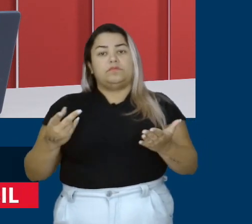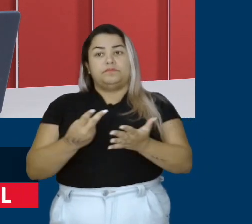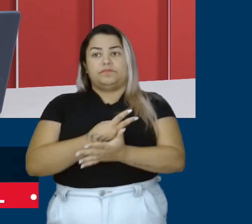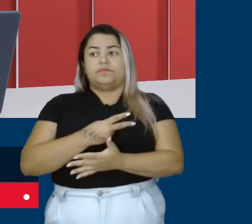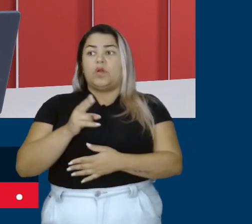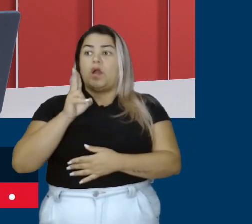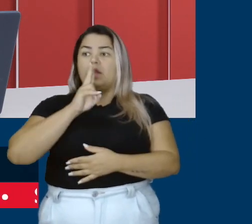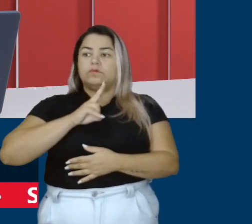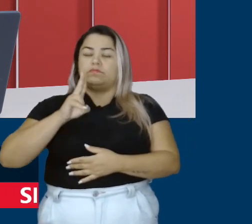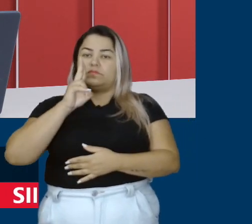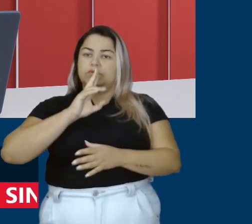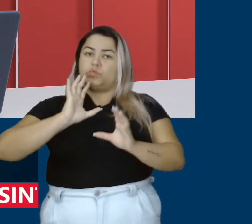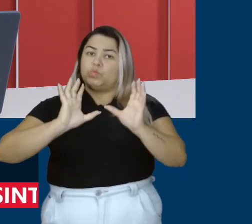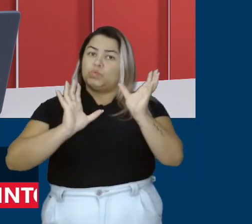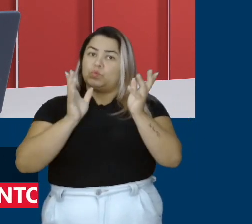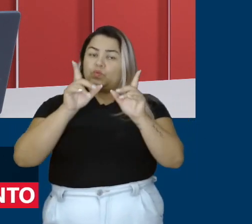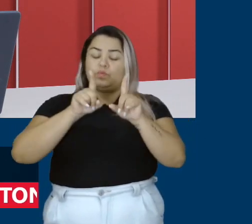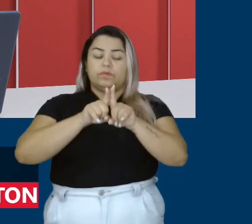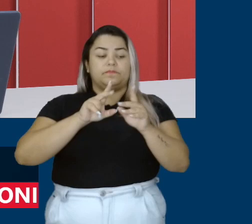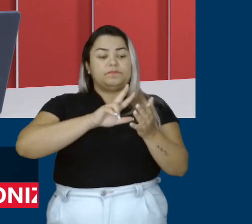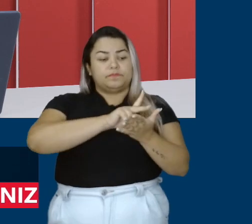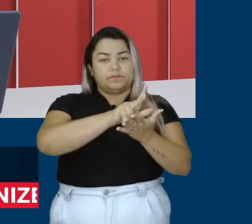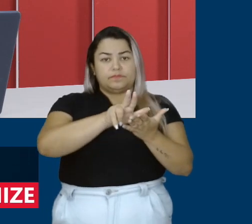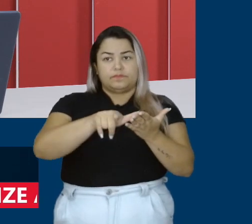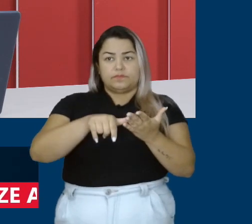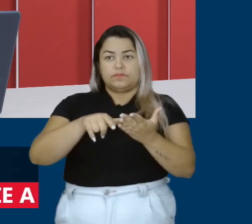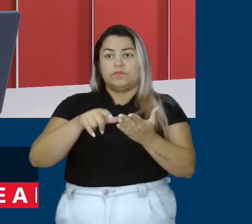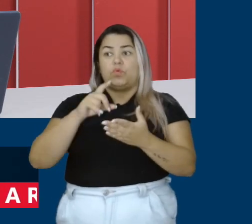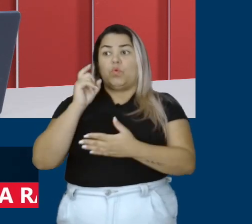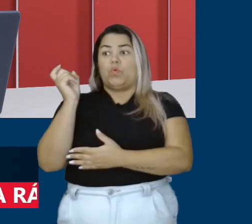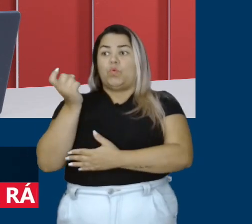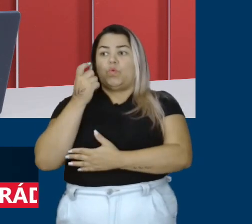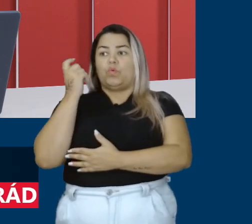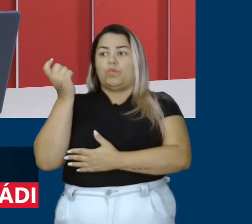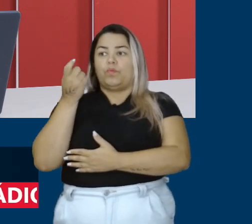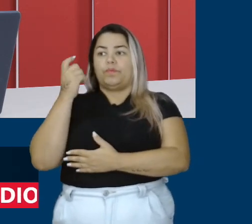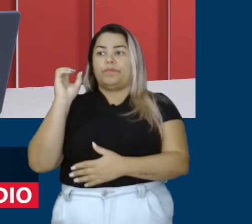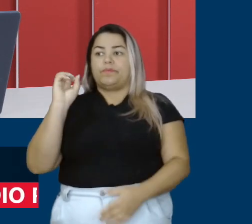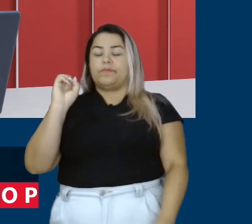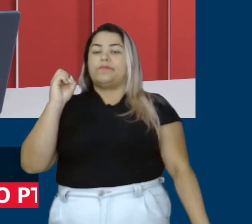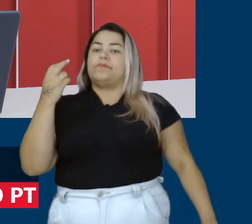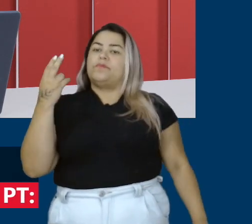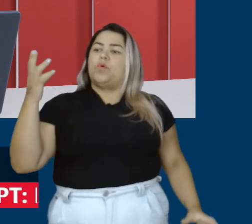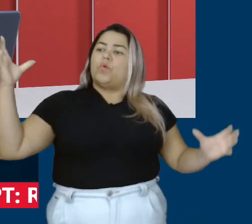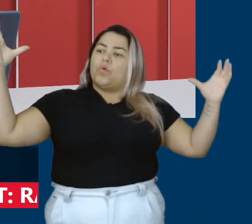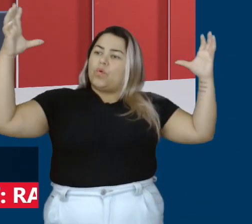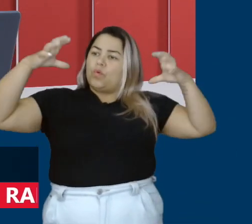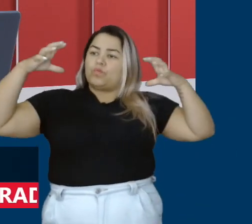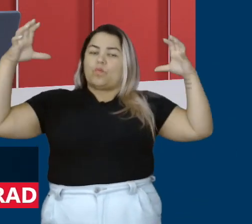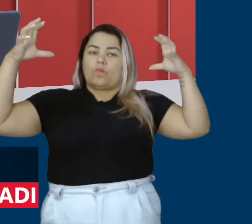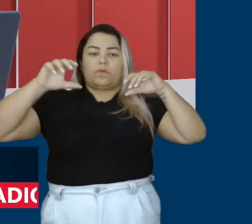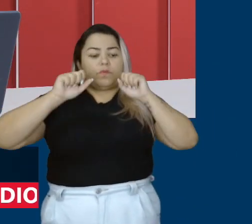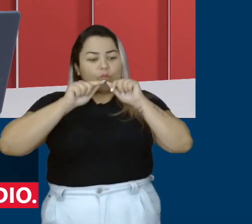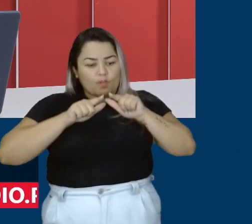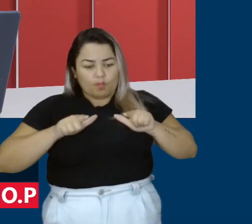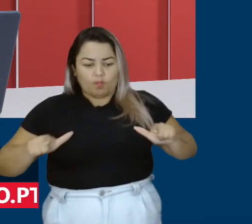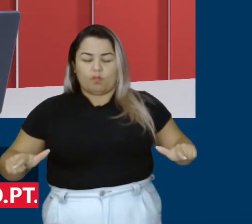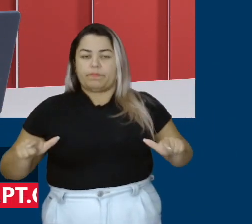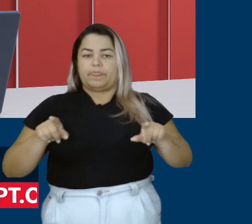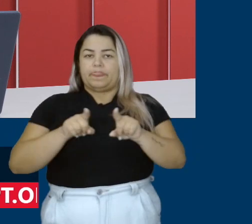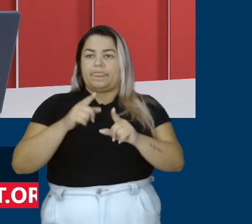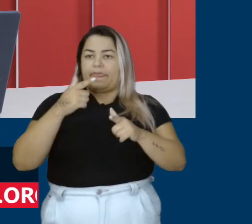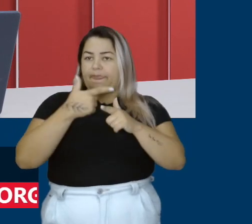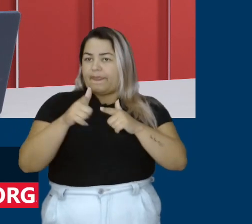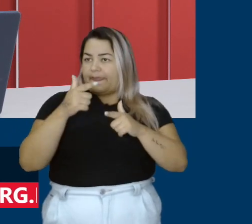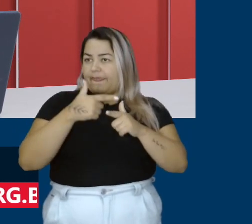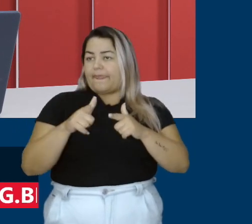emergência climática, né? E diversas situações ali no Rio Grande do Sul, ou é excesso de chuva, ou é uma seca extrema. Temos também problemas